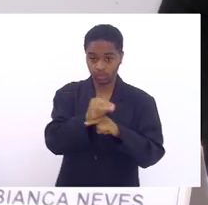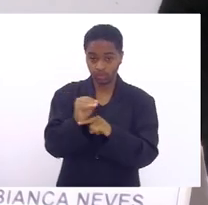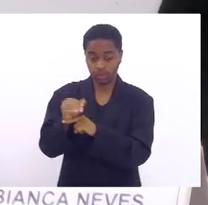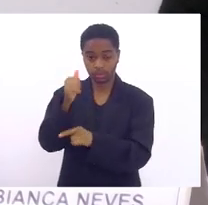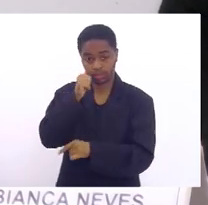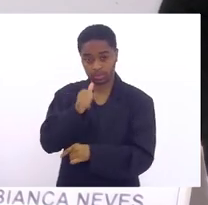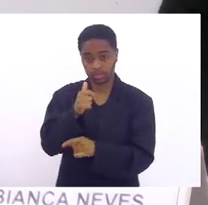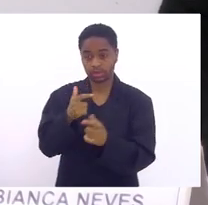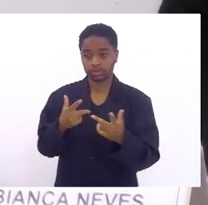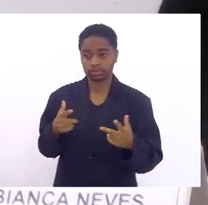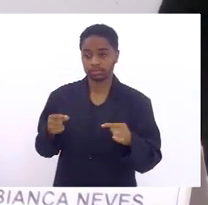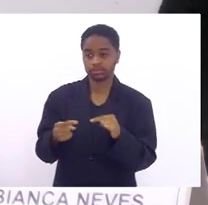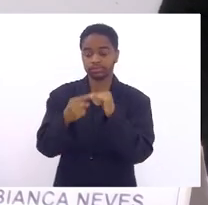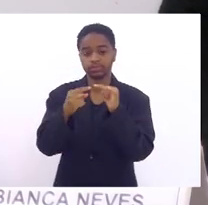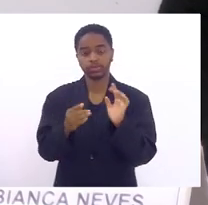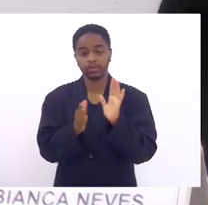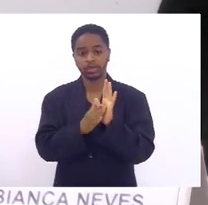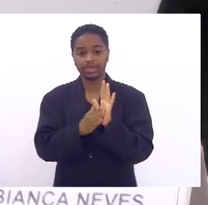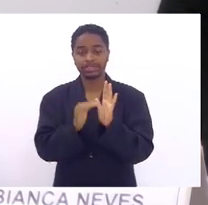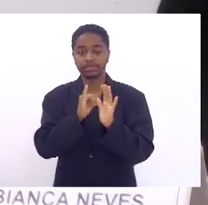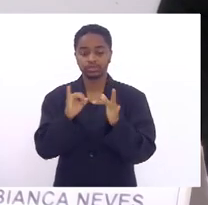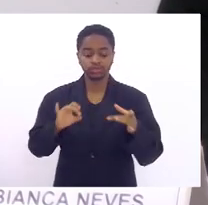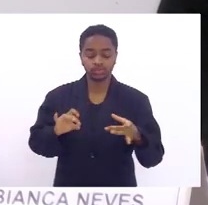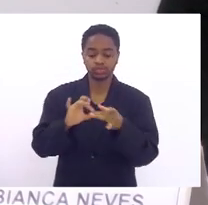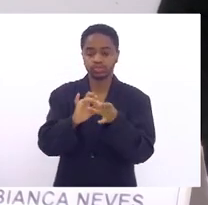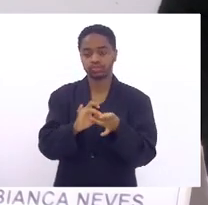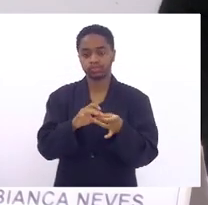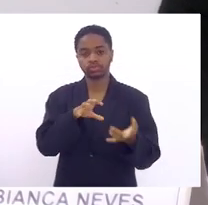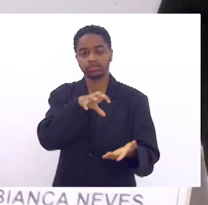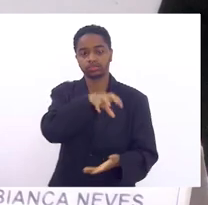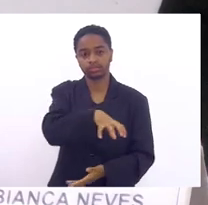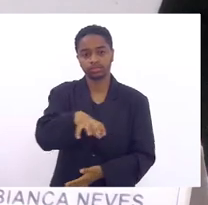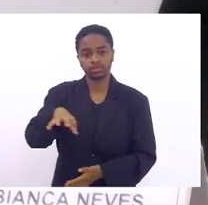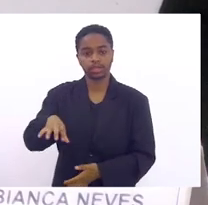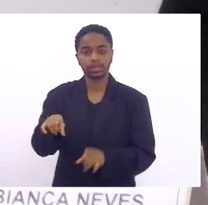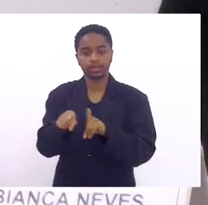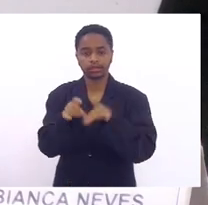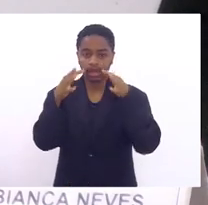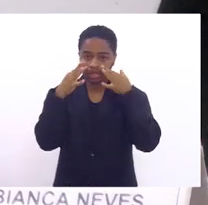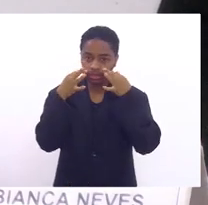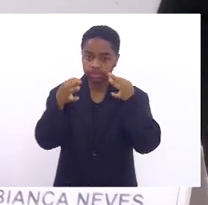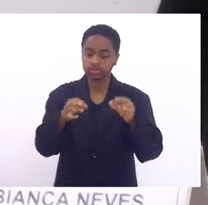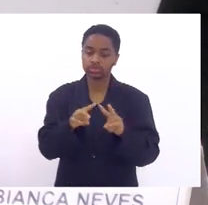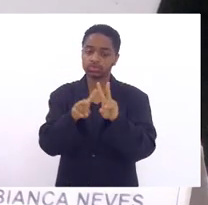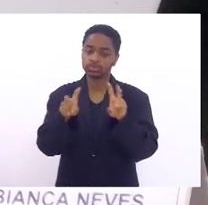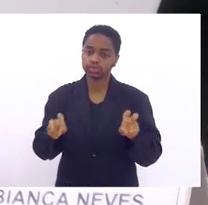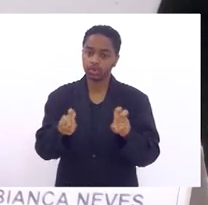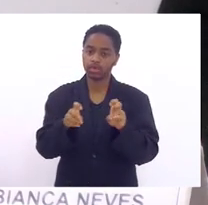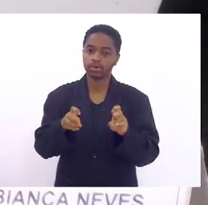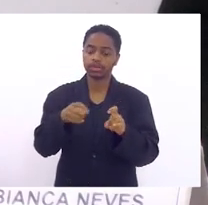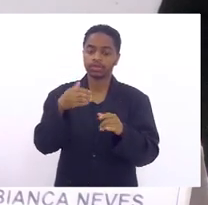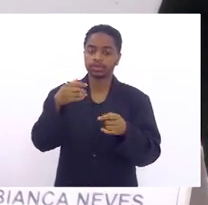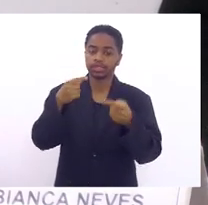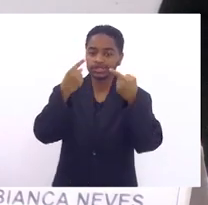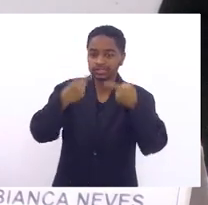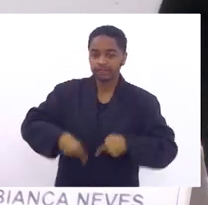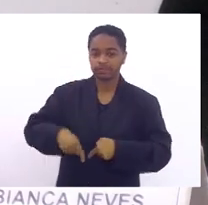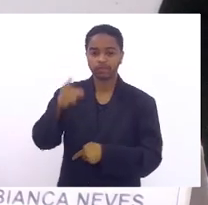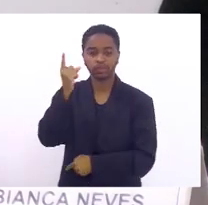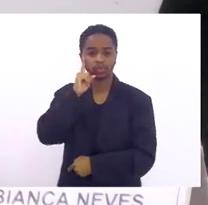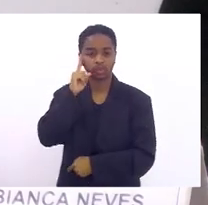propomos a estar com elas em seus territórios e as escutá-las sobre os enfrentamentos cotidianos vivido por